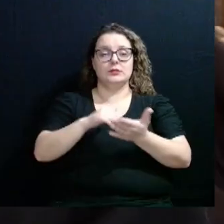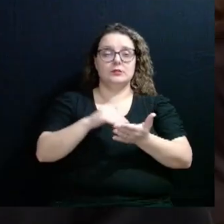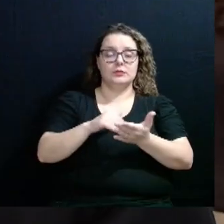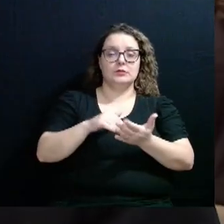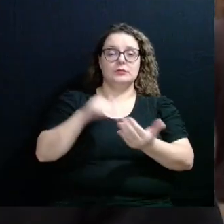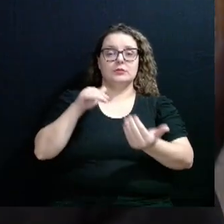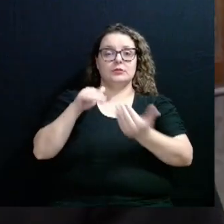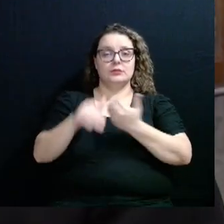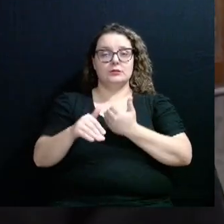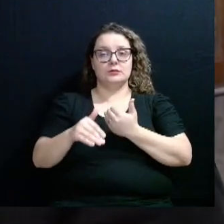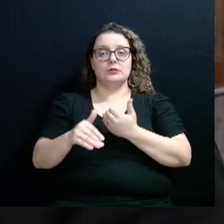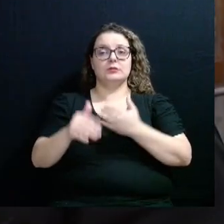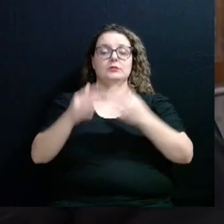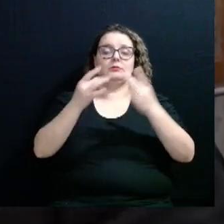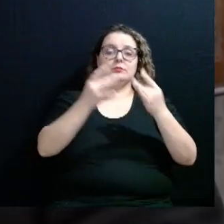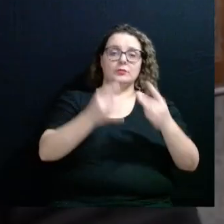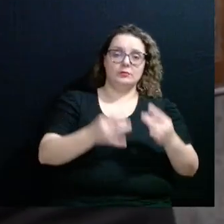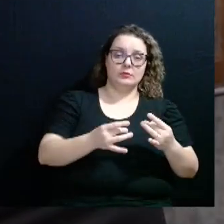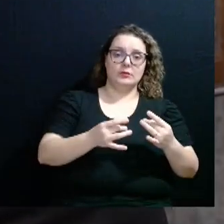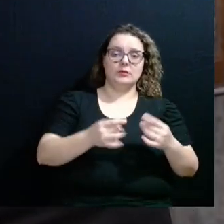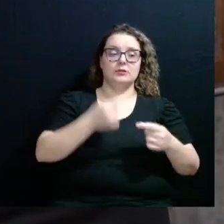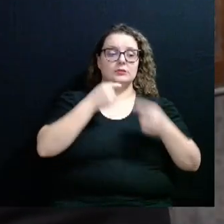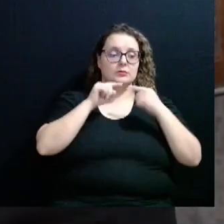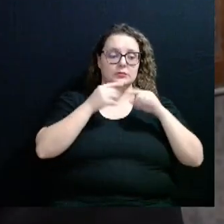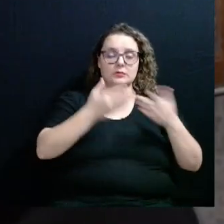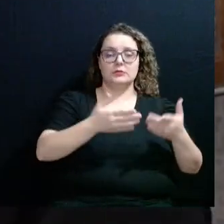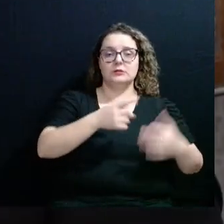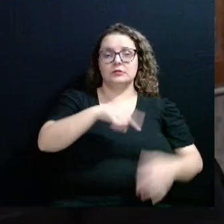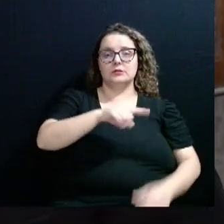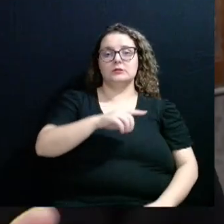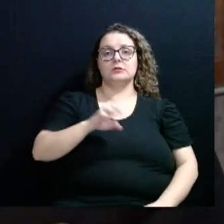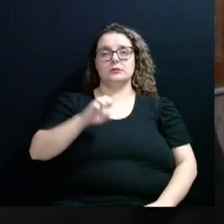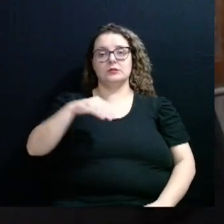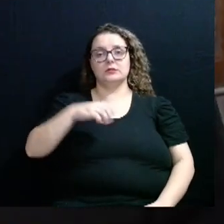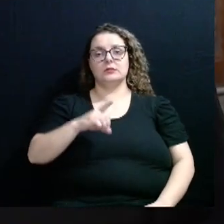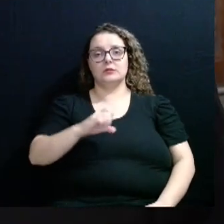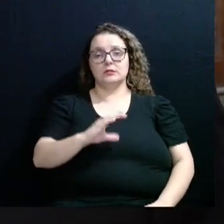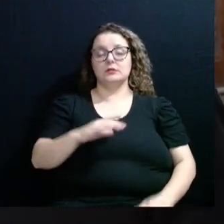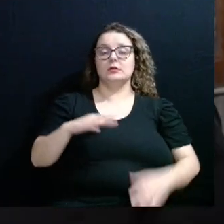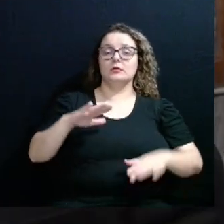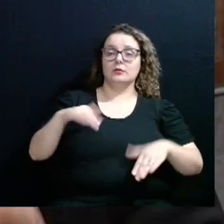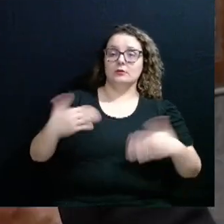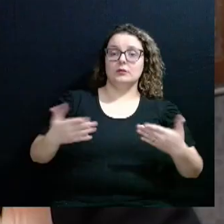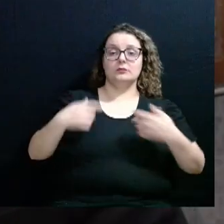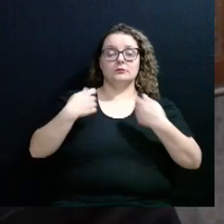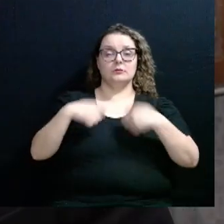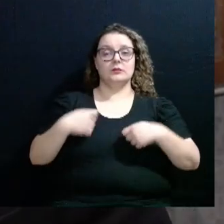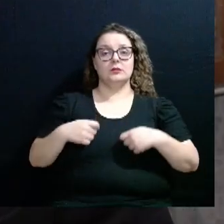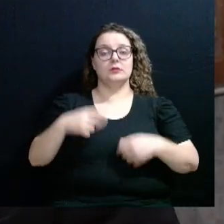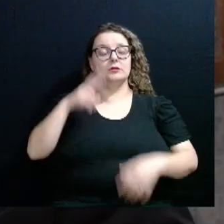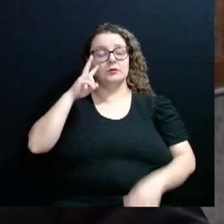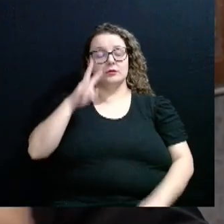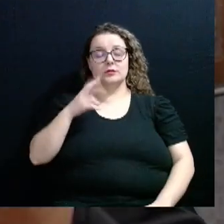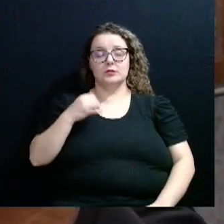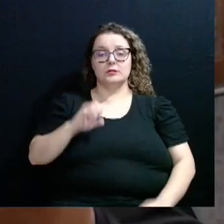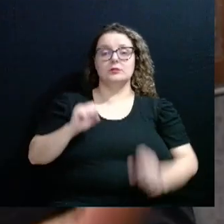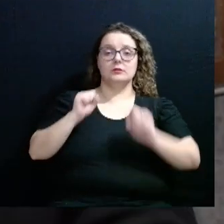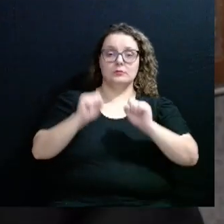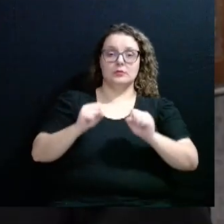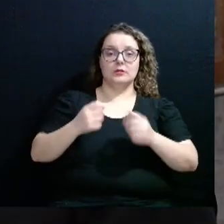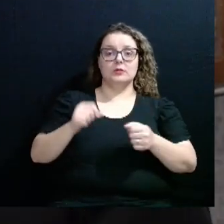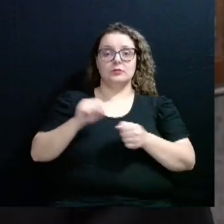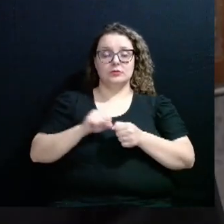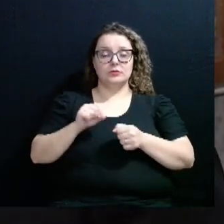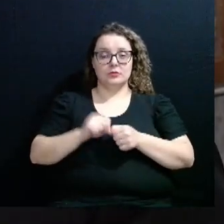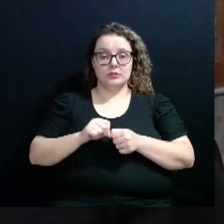critério da INDEC, que faça o estudo necessário e vê a viabilidade de fazer